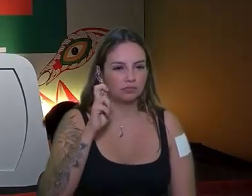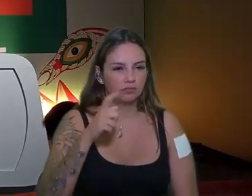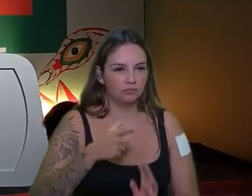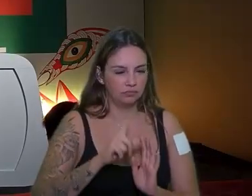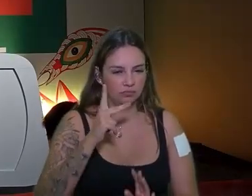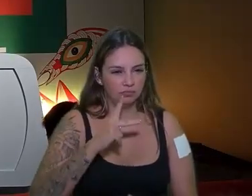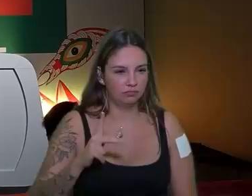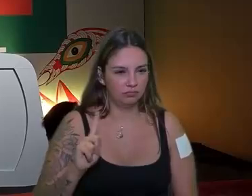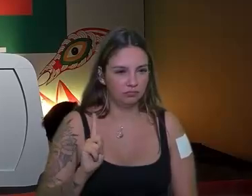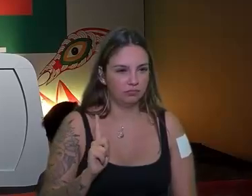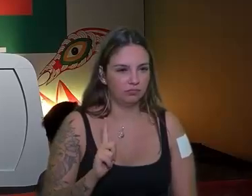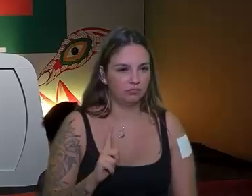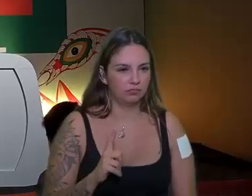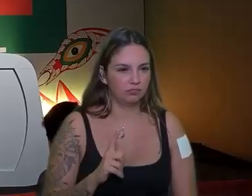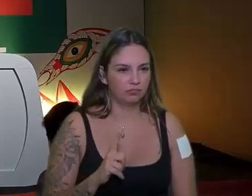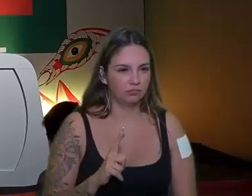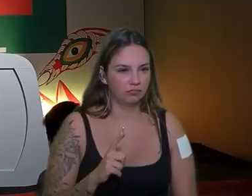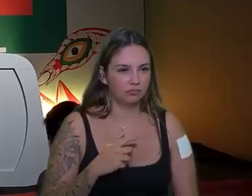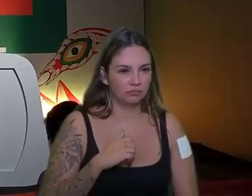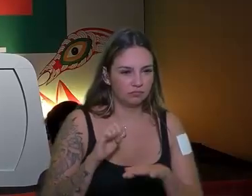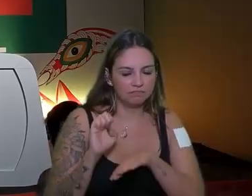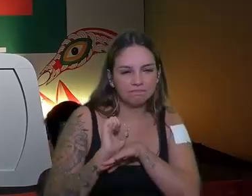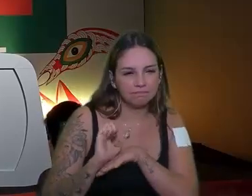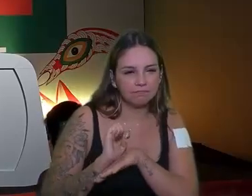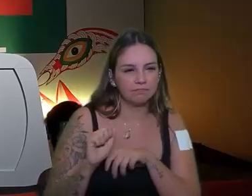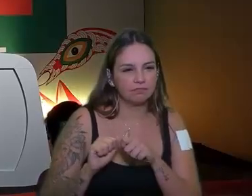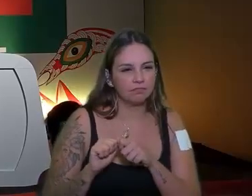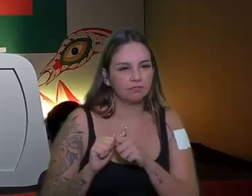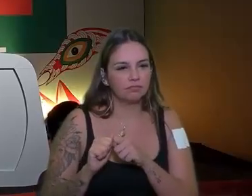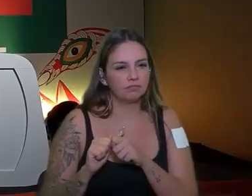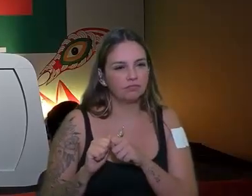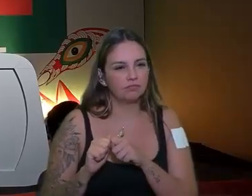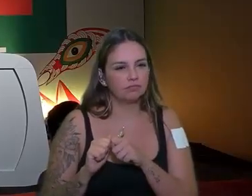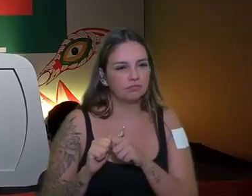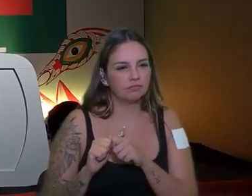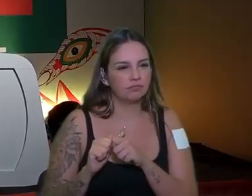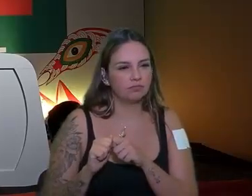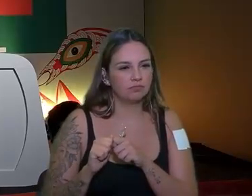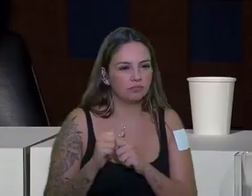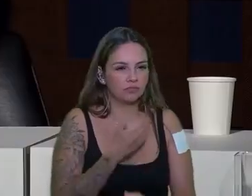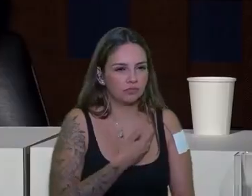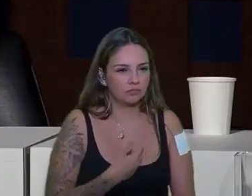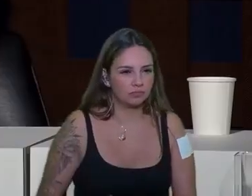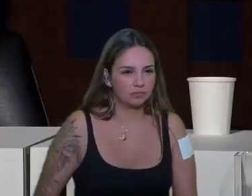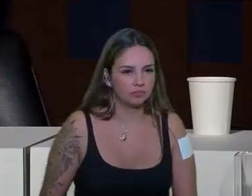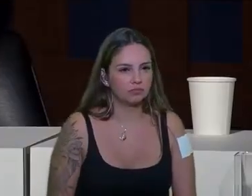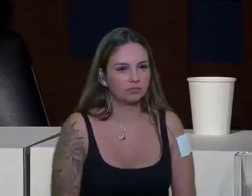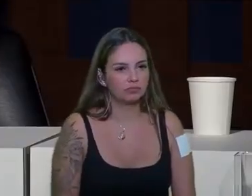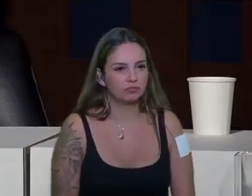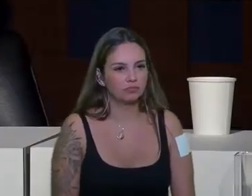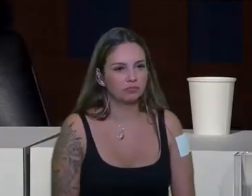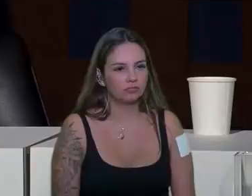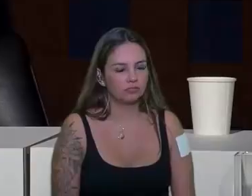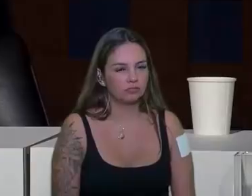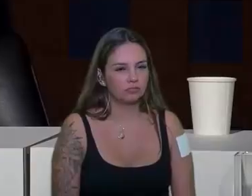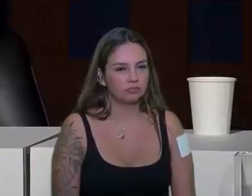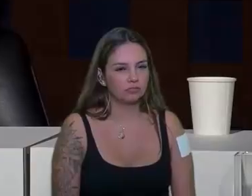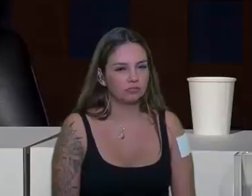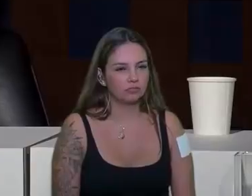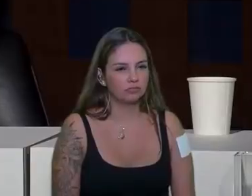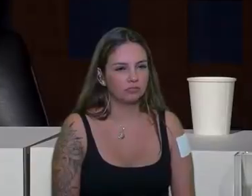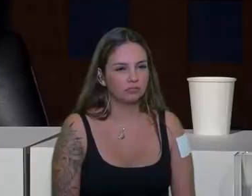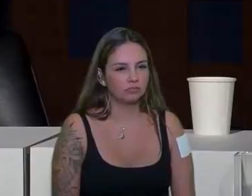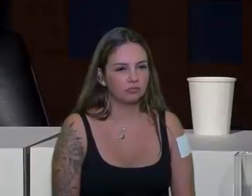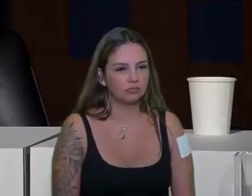pré-pandemia como professora mesmo, né? Eu era estagiária, fazia programas ali do governo, de residência pedagógica, que é como se